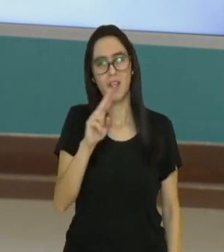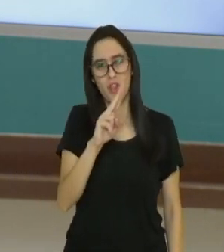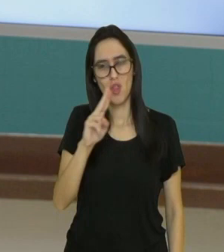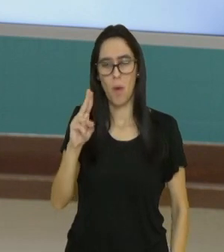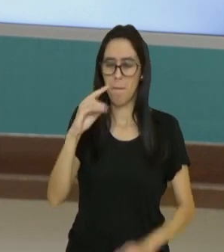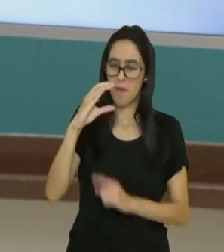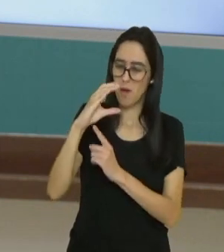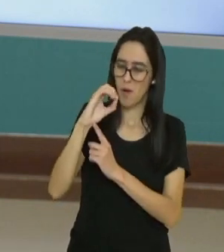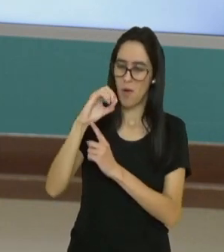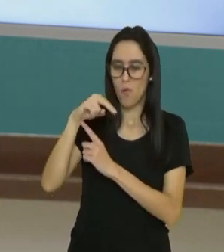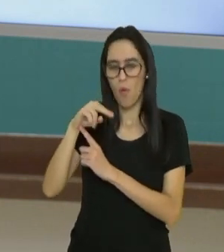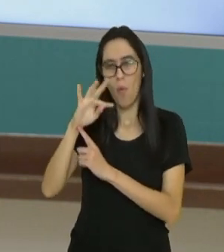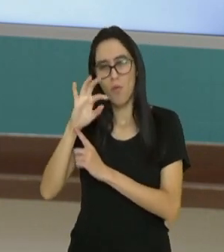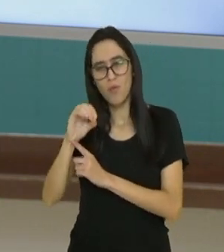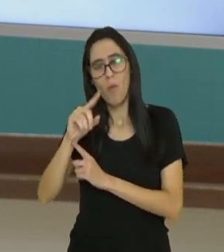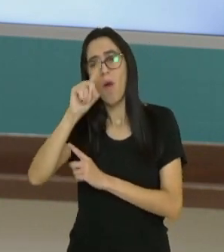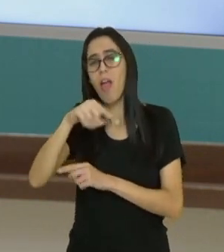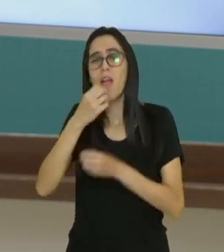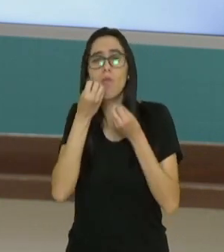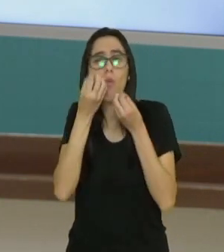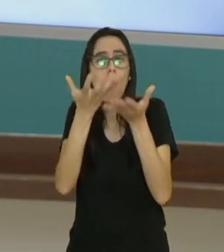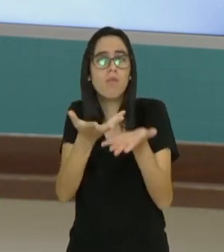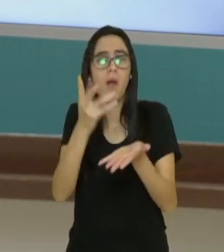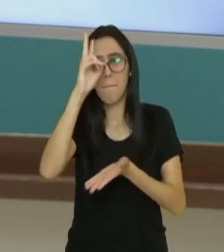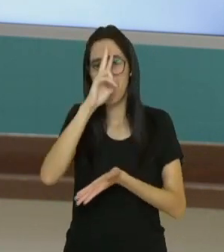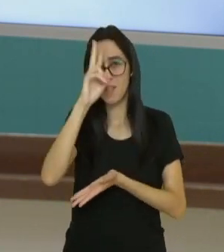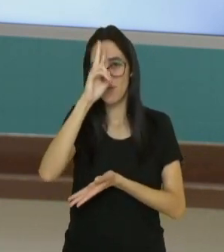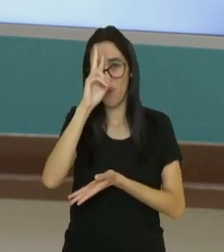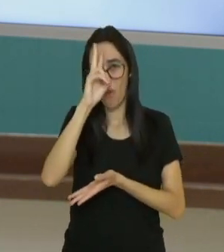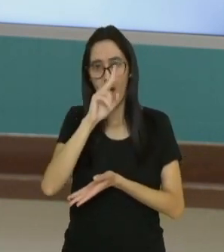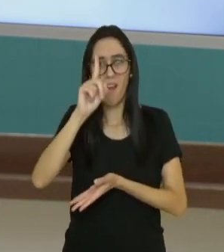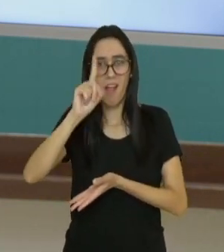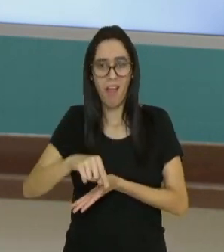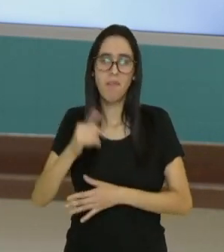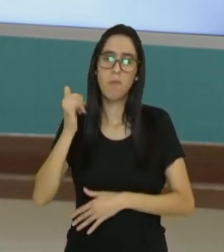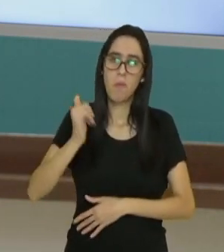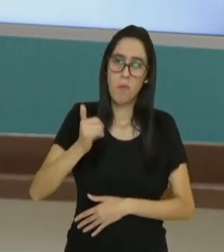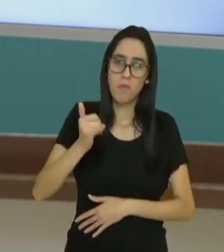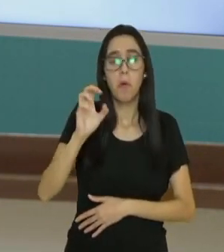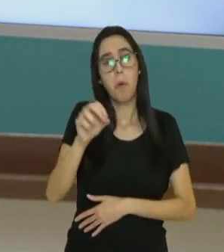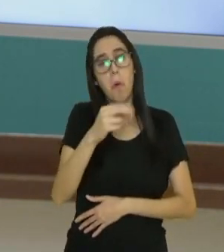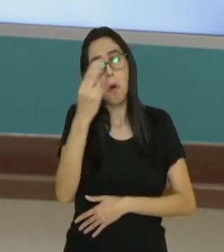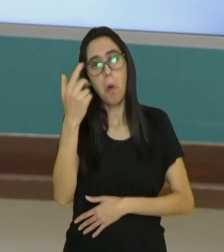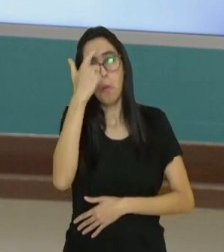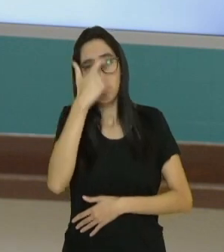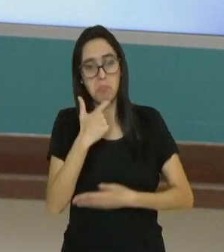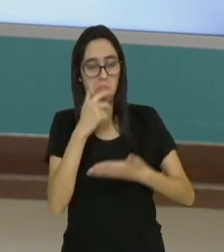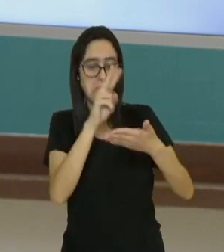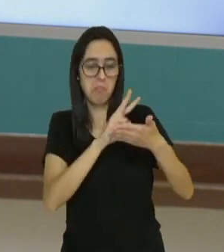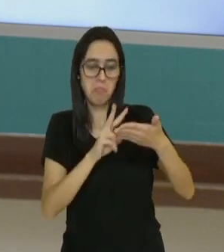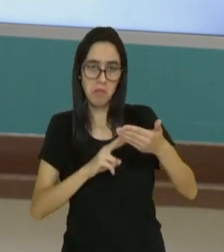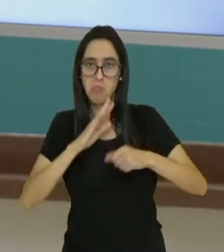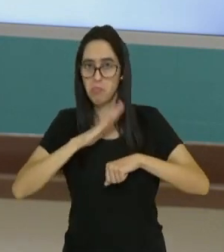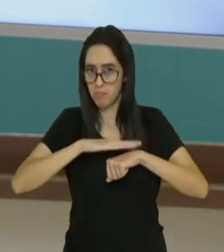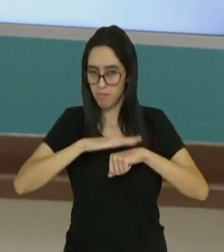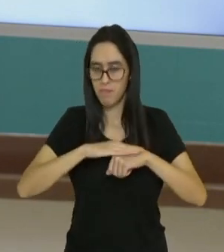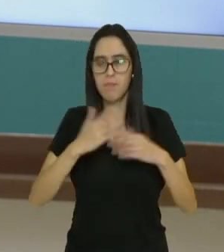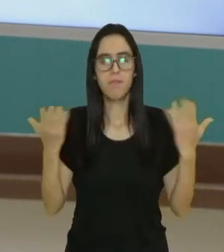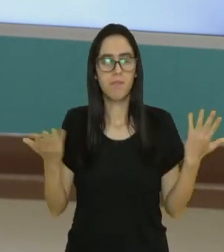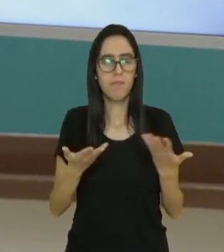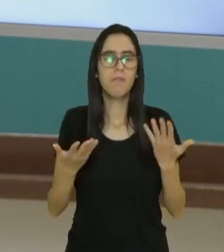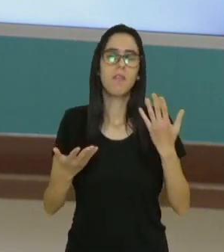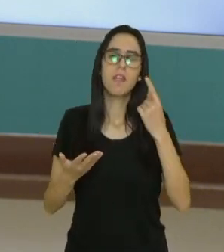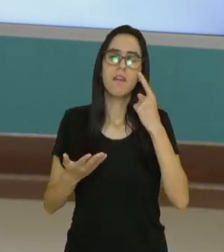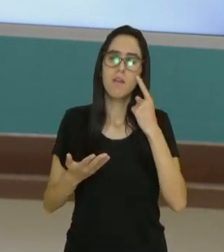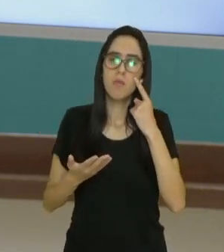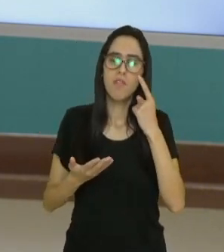diz, conto é uma história que é contada ou lida também, certo? Vamos acompanhar aqui um